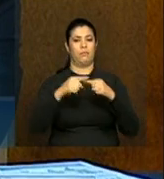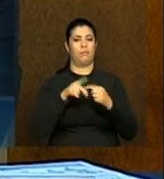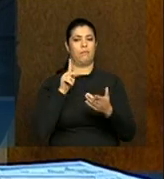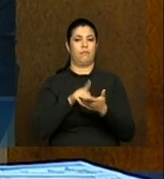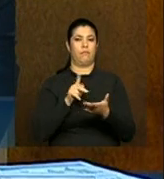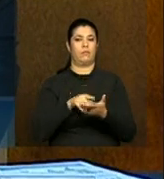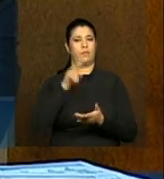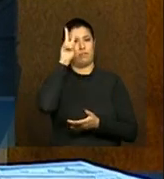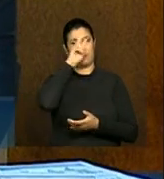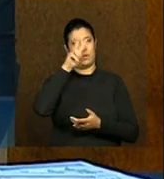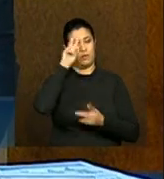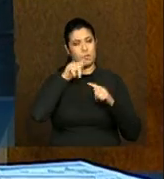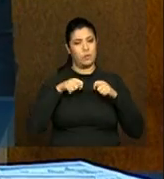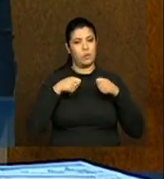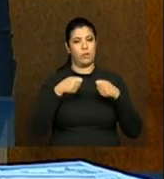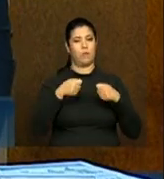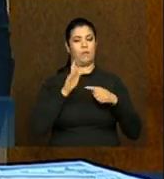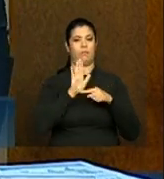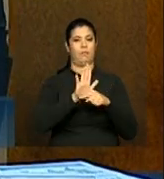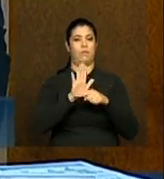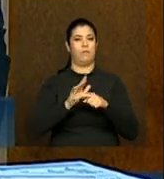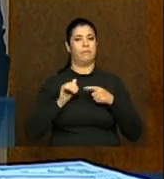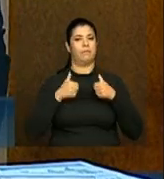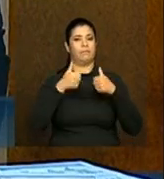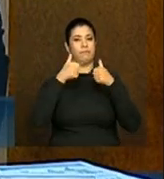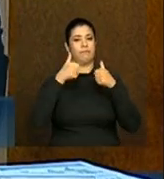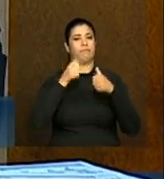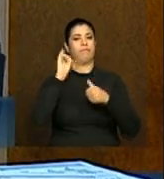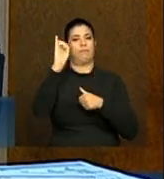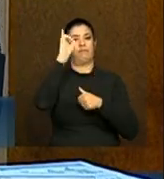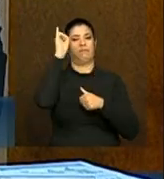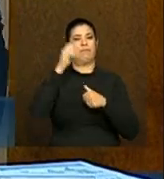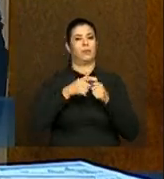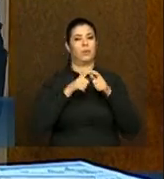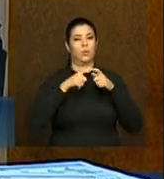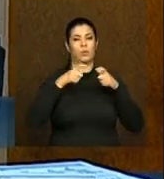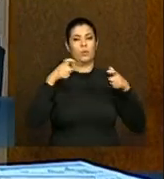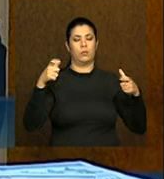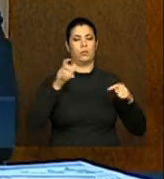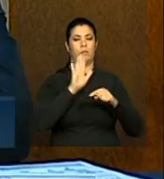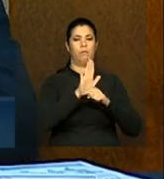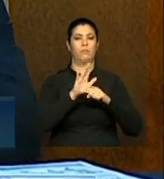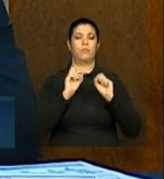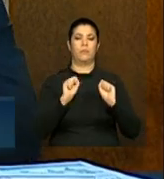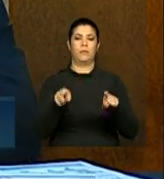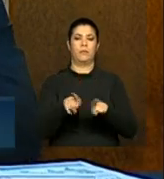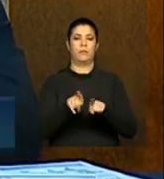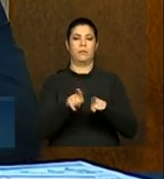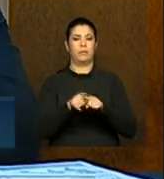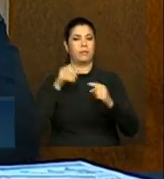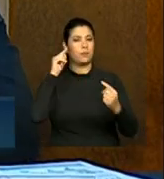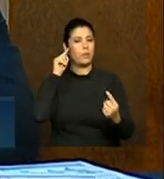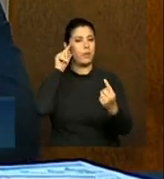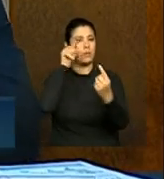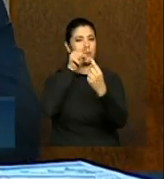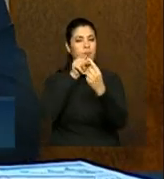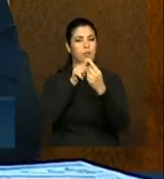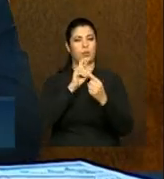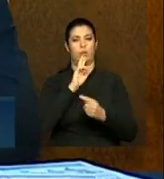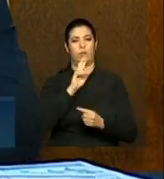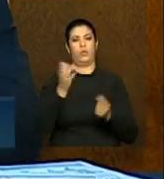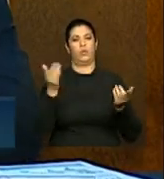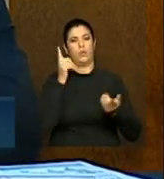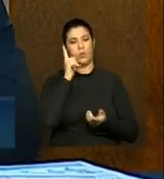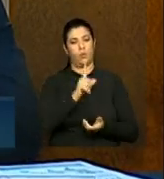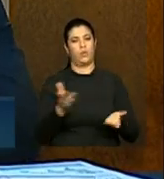lembradas com uma força que que eu diria positivamente desproporcional para que a gente pudesse alcançar os resultados que a gente